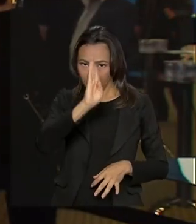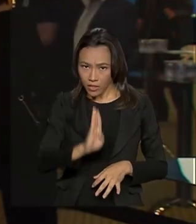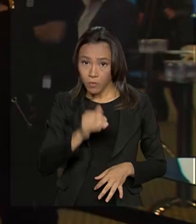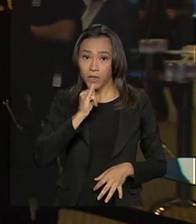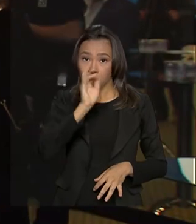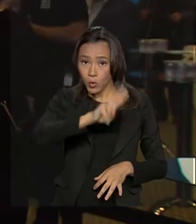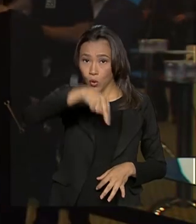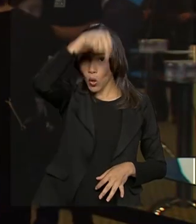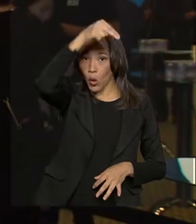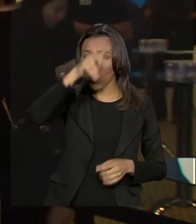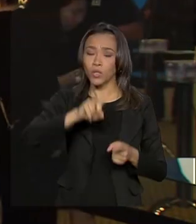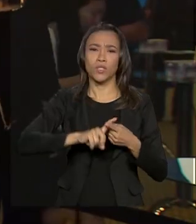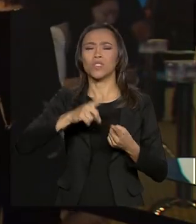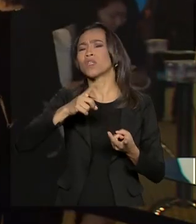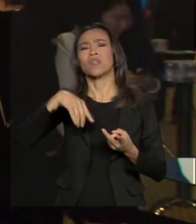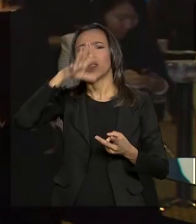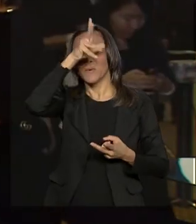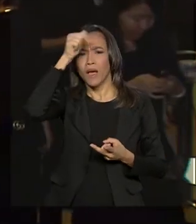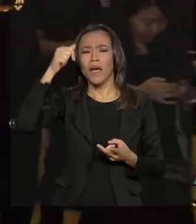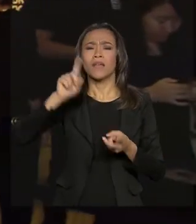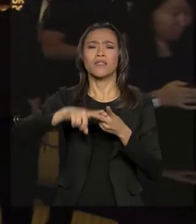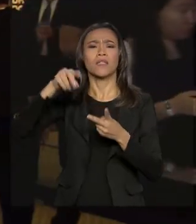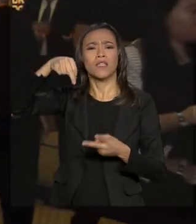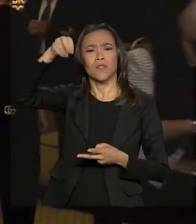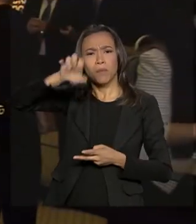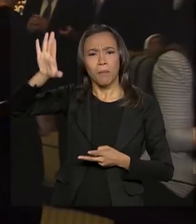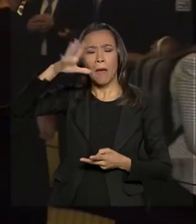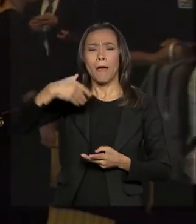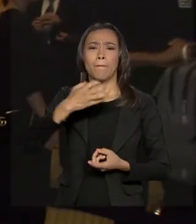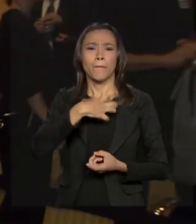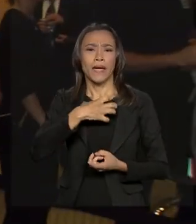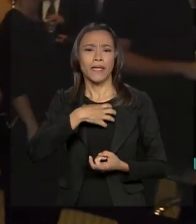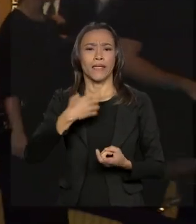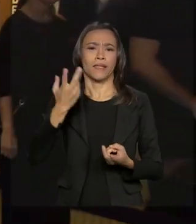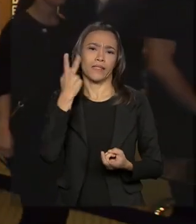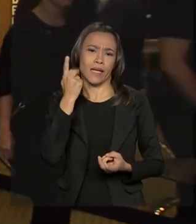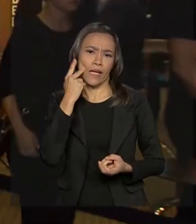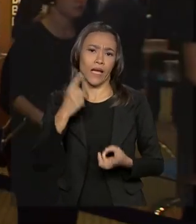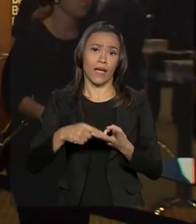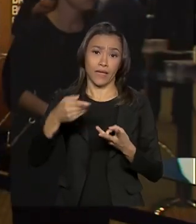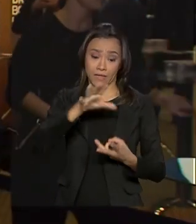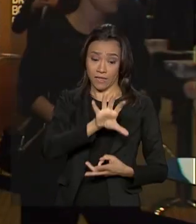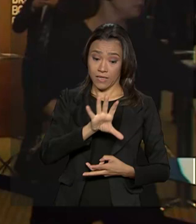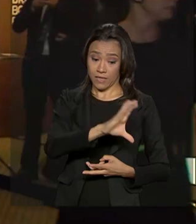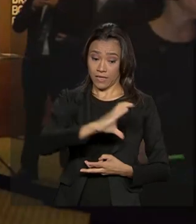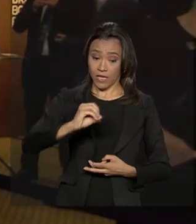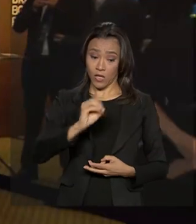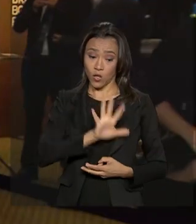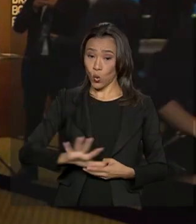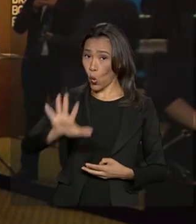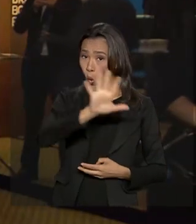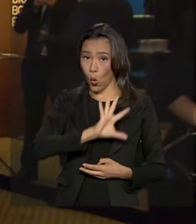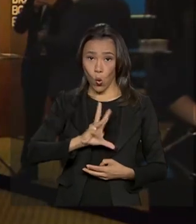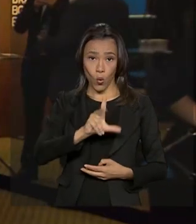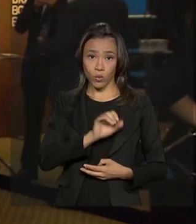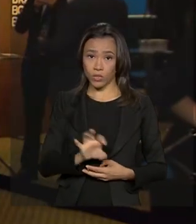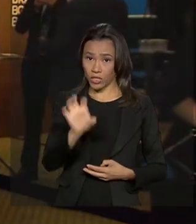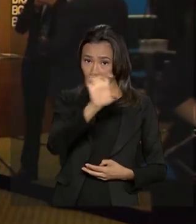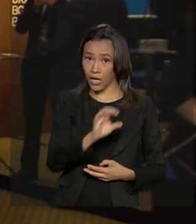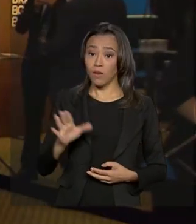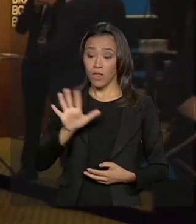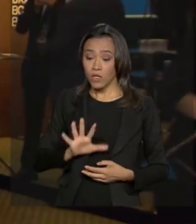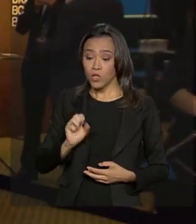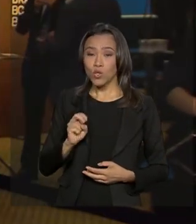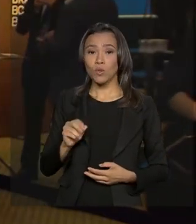norte pará e acre no nordeste bahia alagoas e ceará centro-oeste todos os estados aqui no sudeste